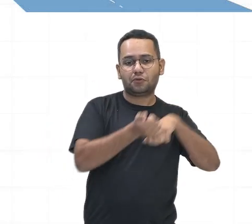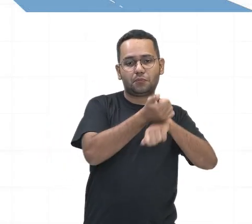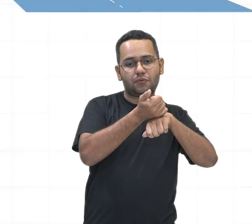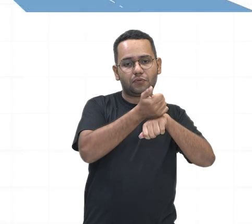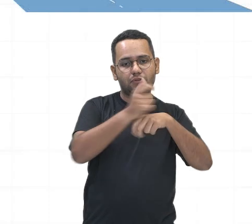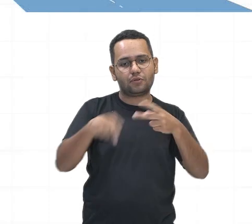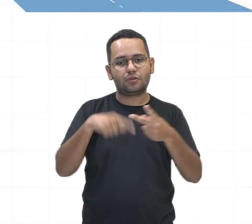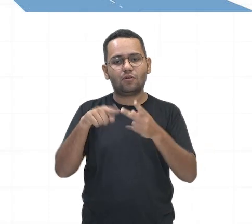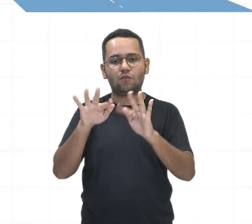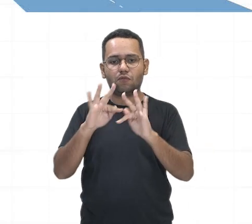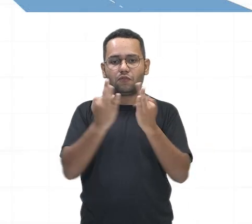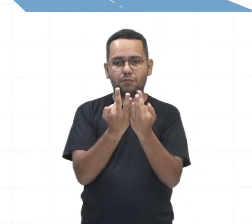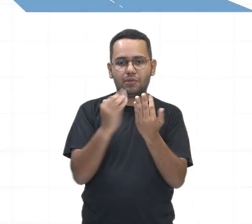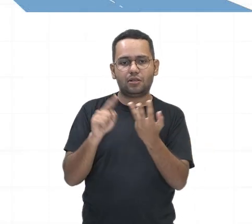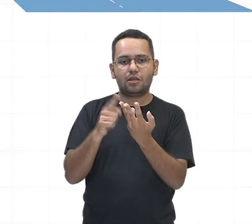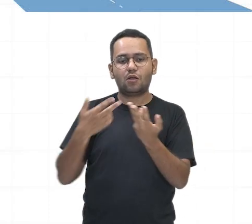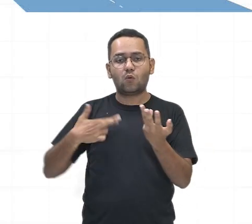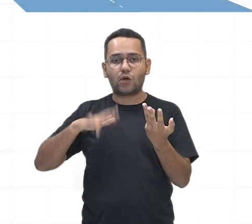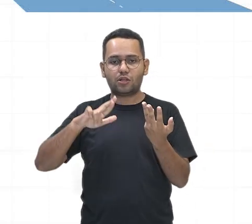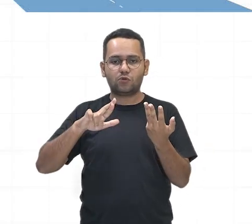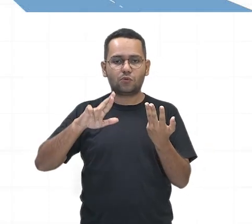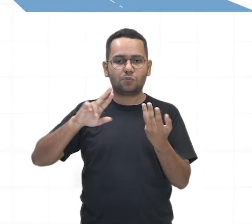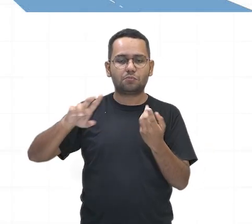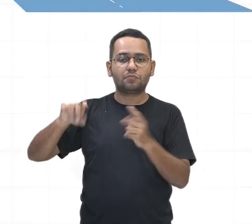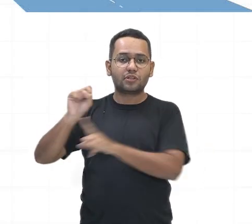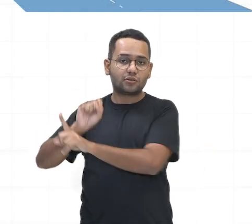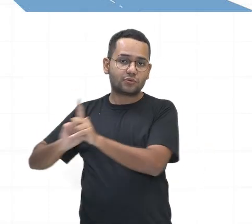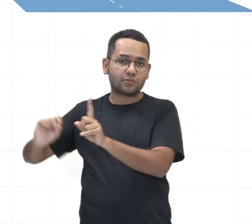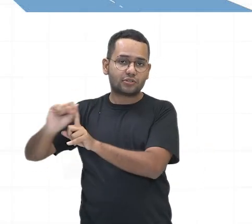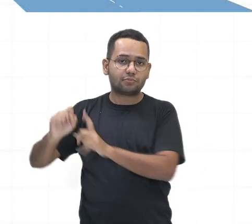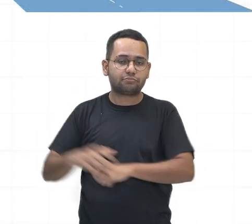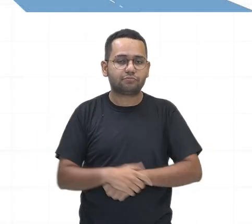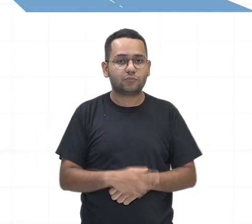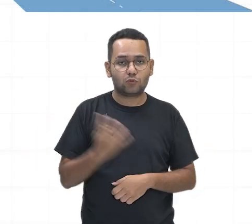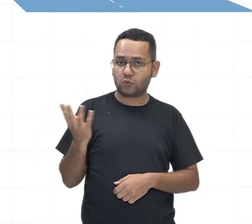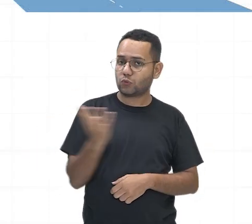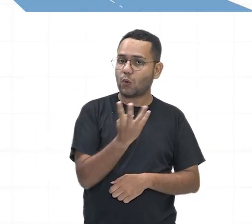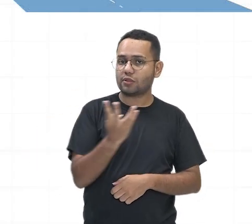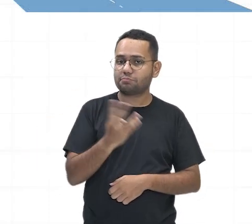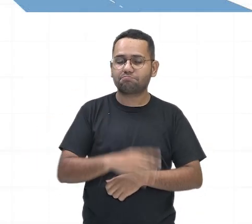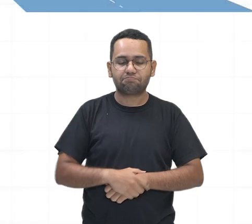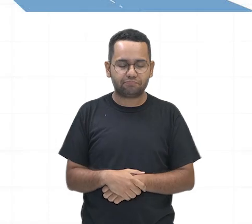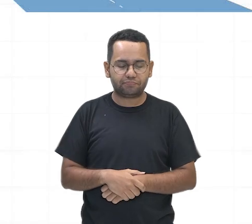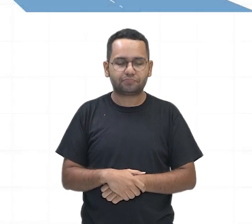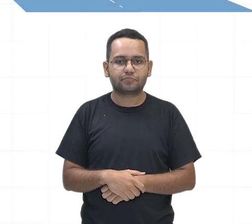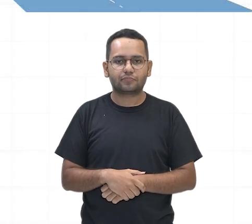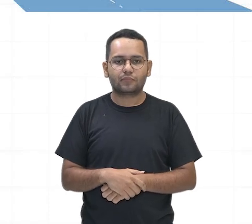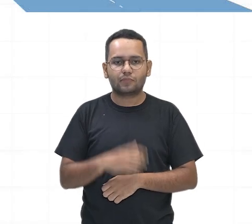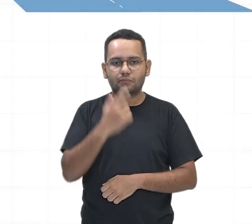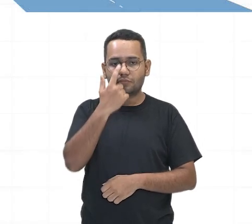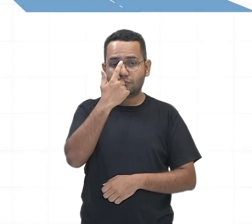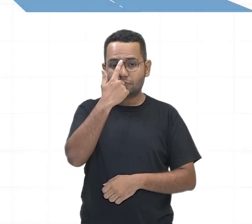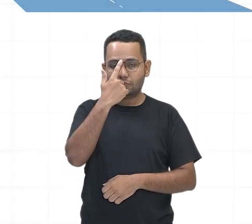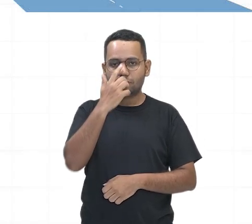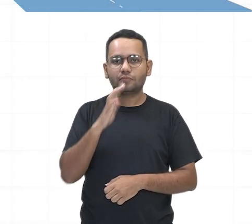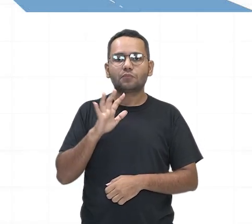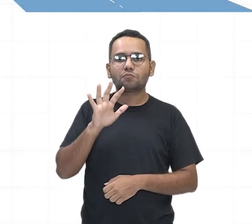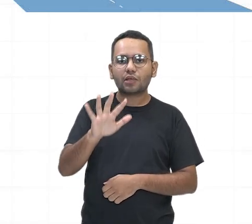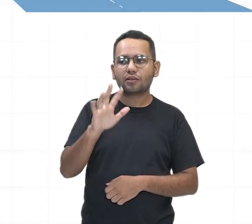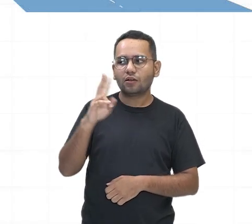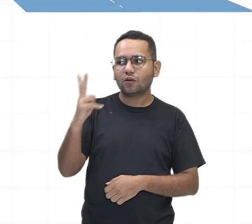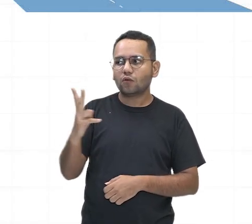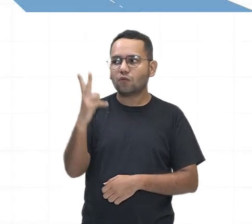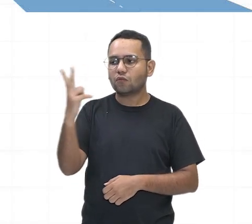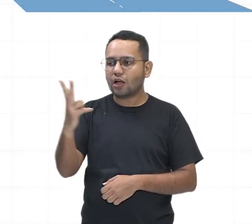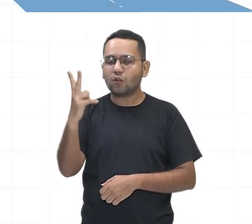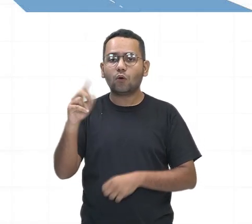o familiar, o religioso e o social. Então, os valores é algo que está presente ali